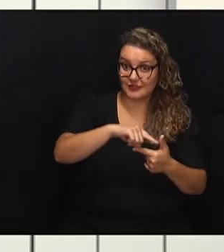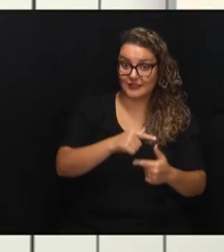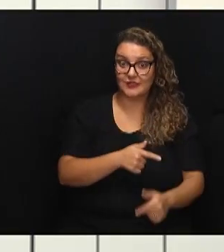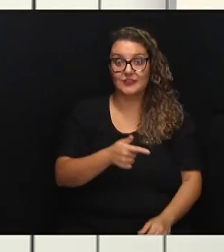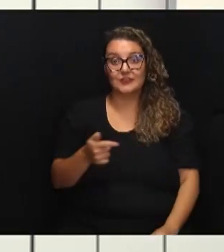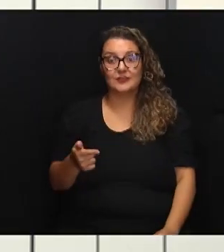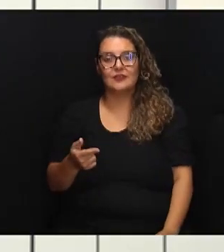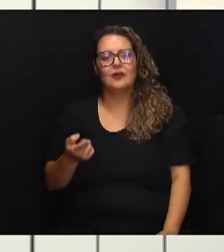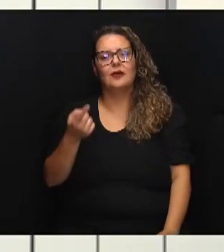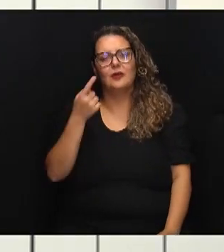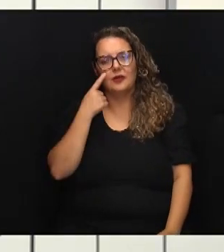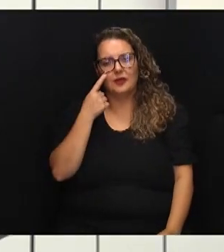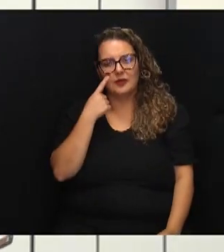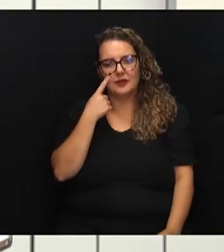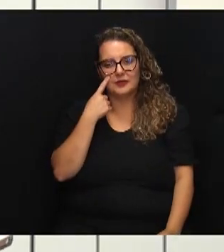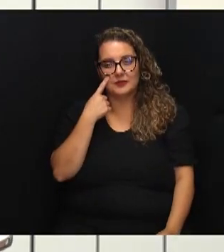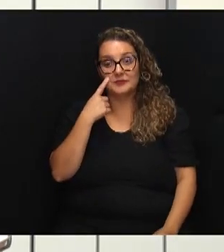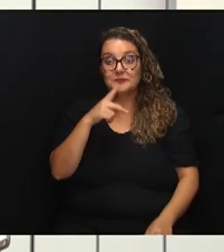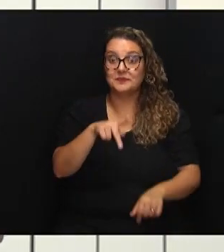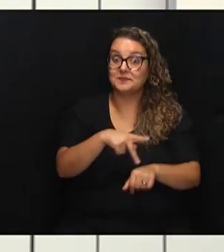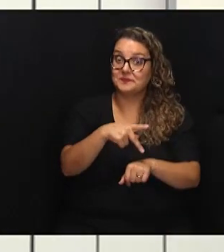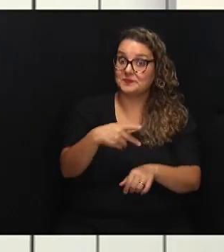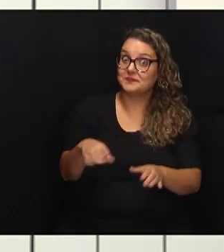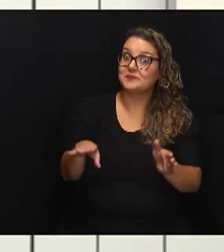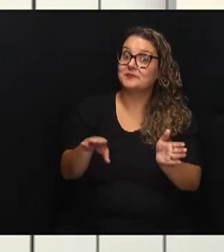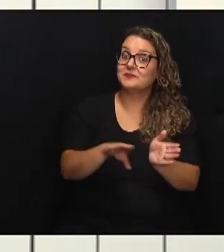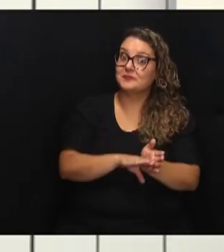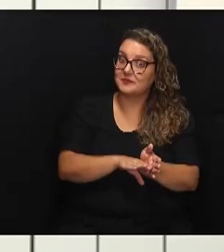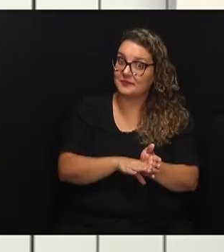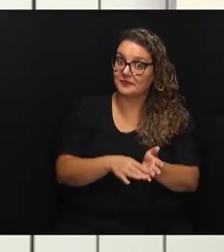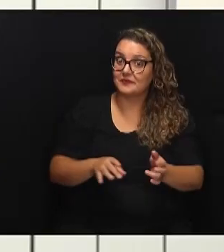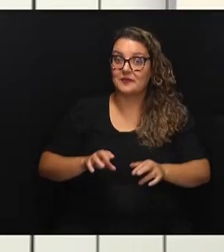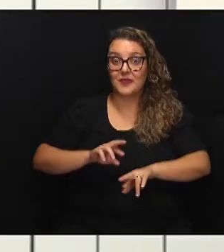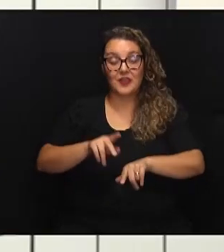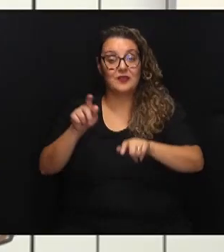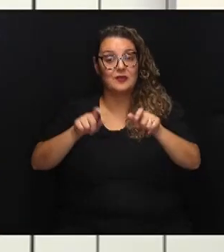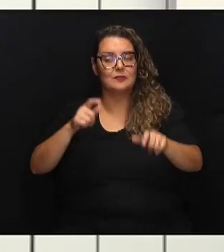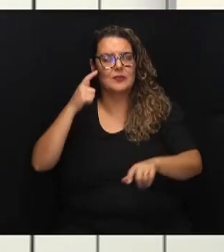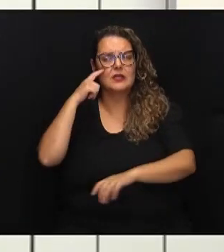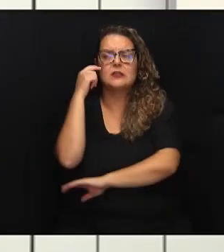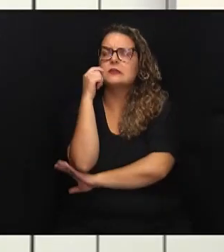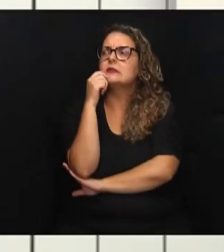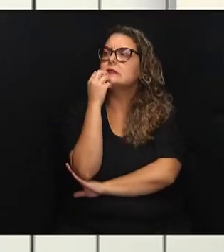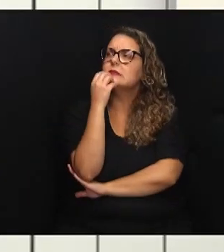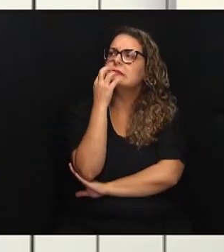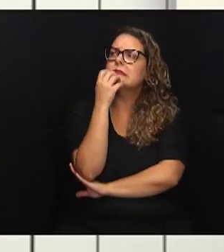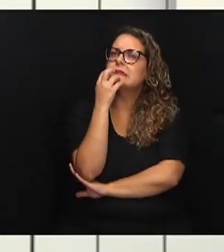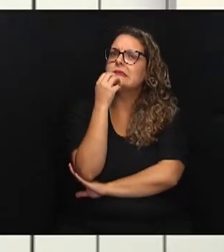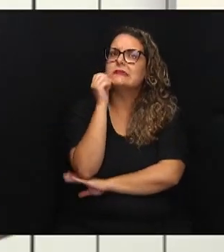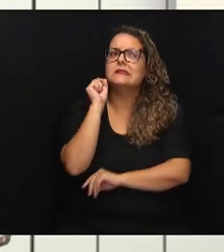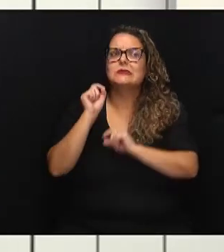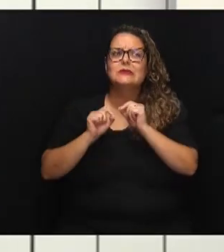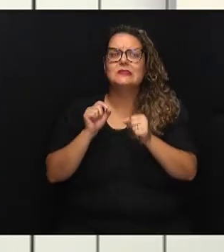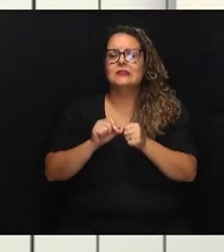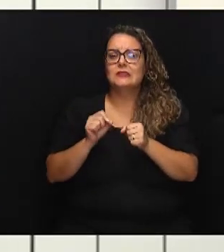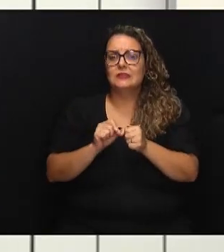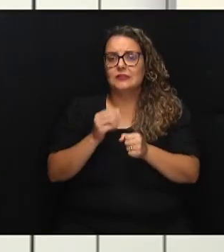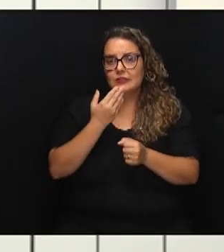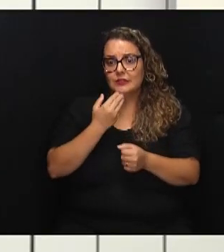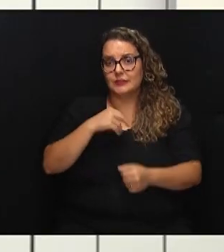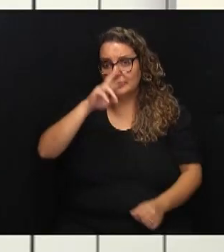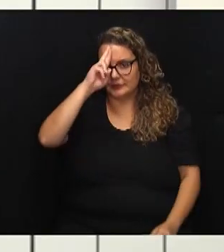semanal. Gente, a Páscoa está chegando, muita gente pensando o que eu vou fazer no almoço de Páscoa, claro, além